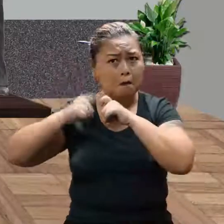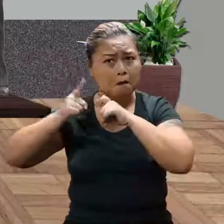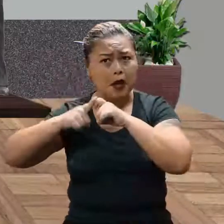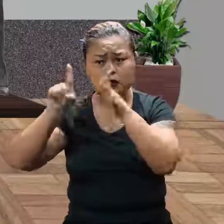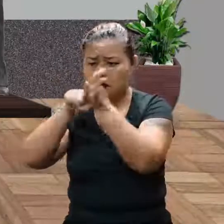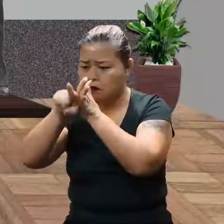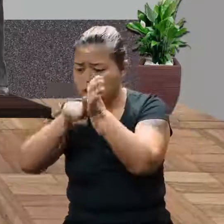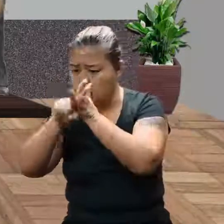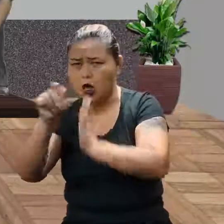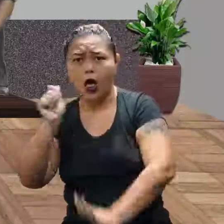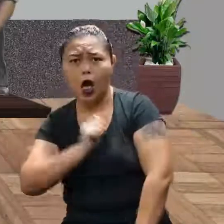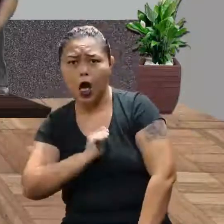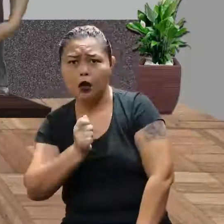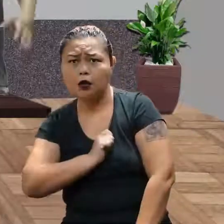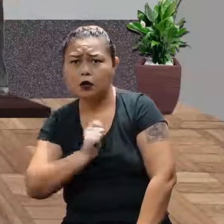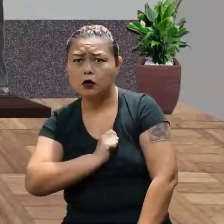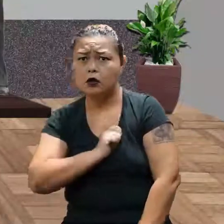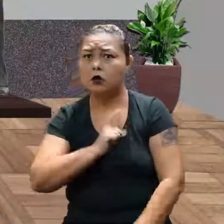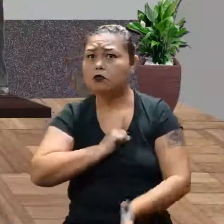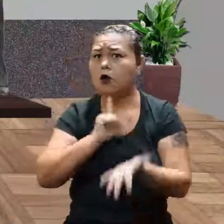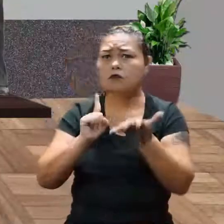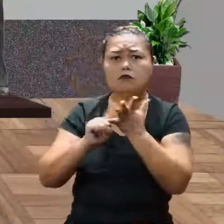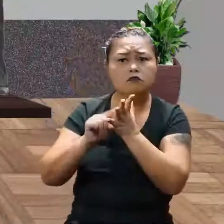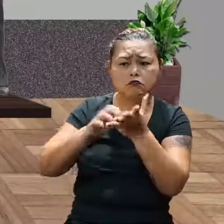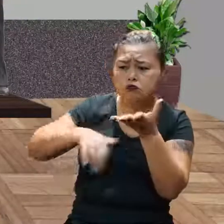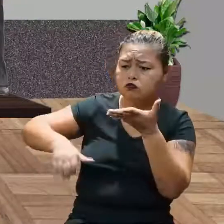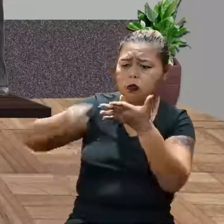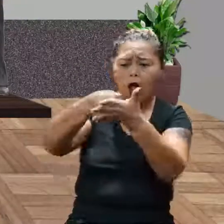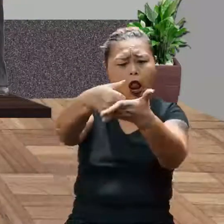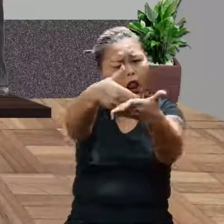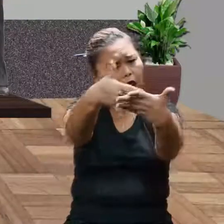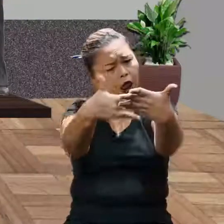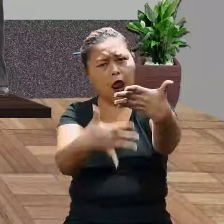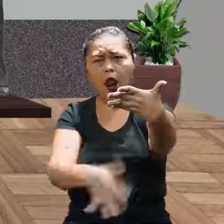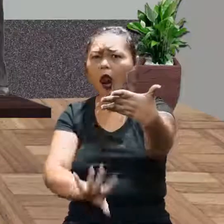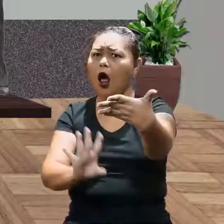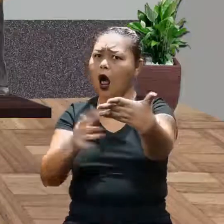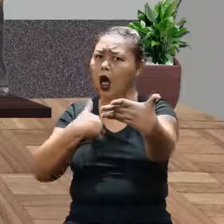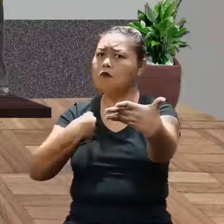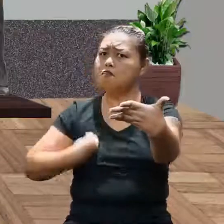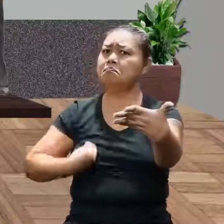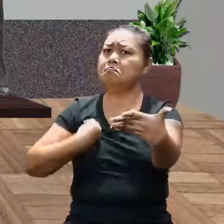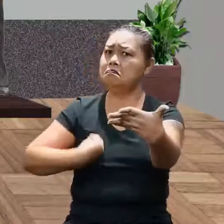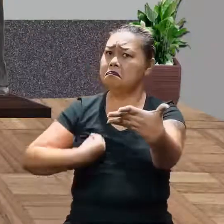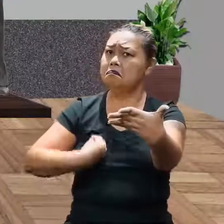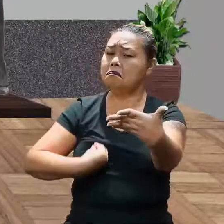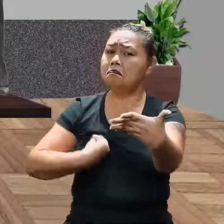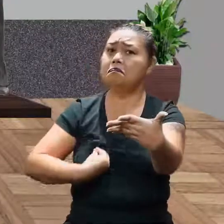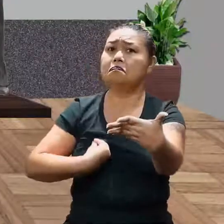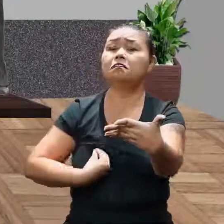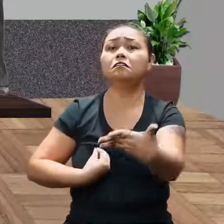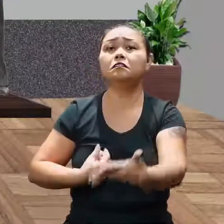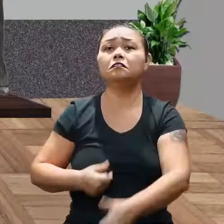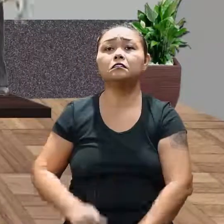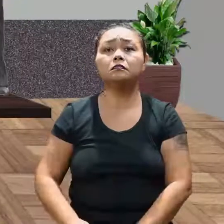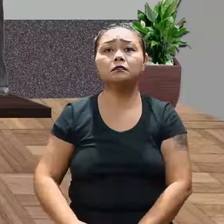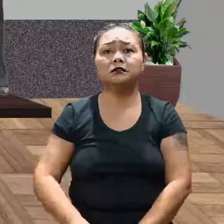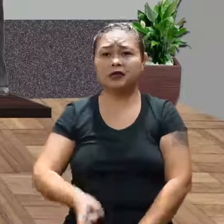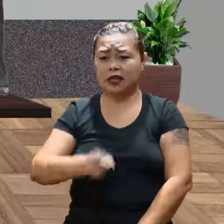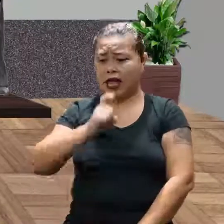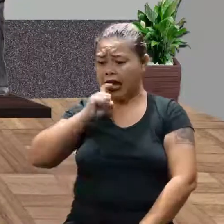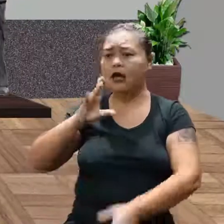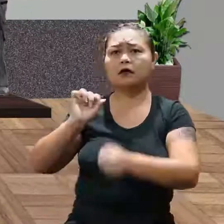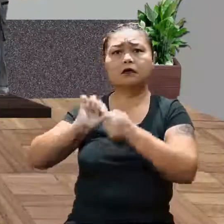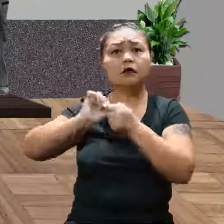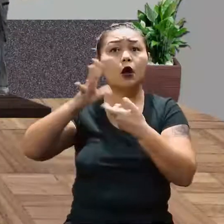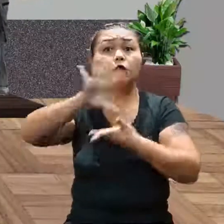antropólogo, ensaísta. Roquete Pinto tem um currículo também invejável. E Roquete Pinto, ele tira